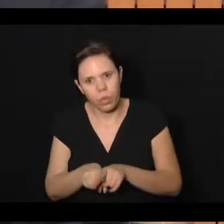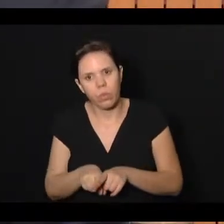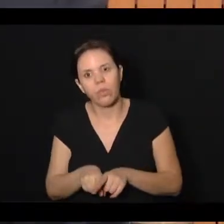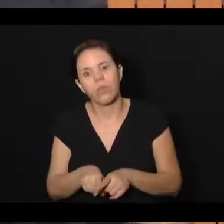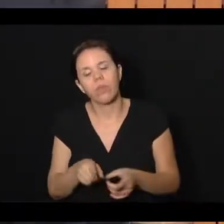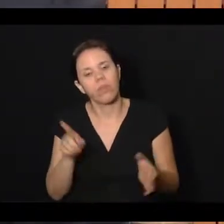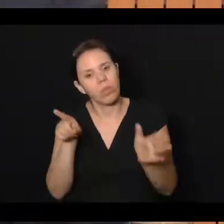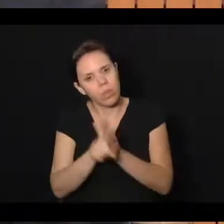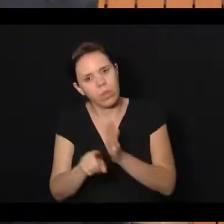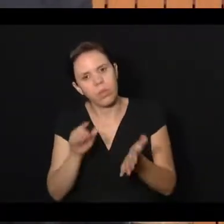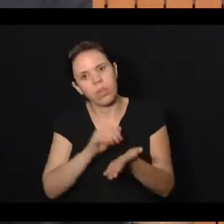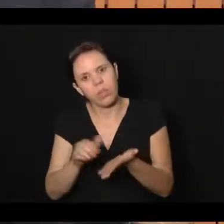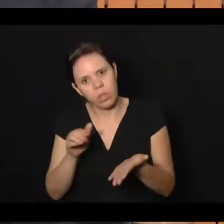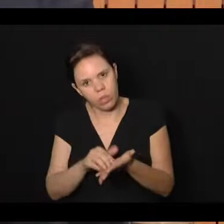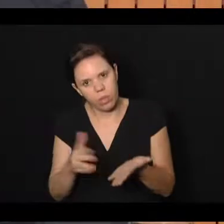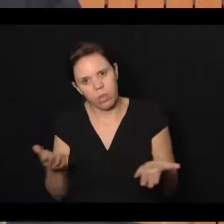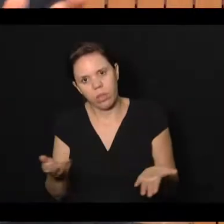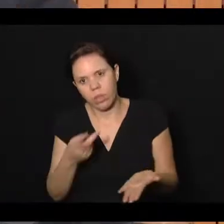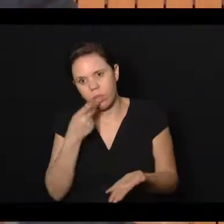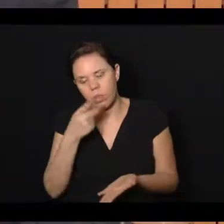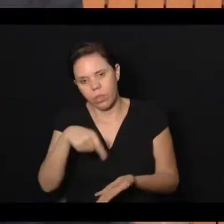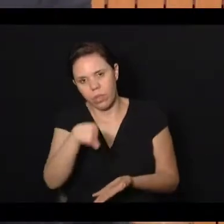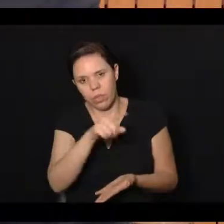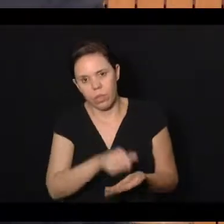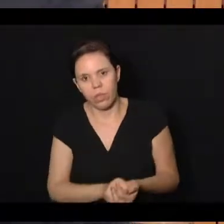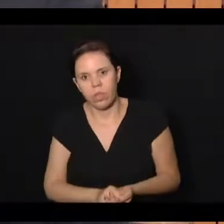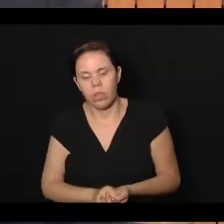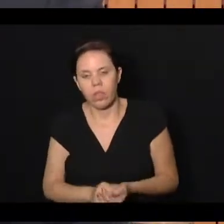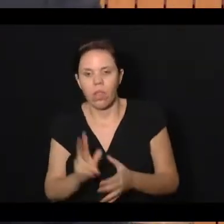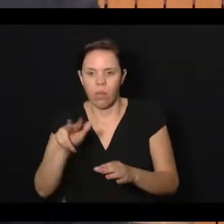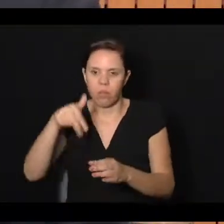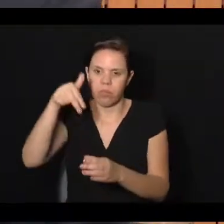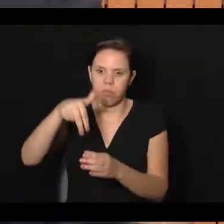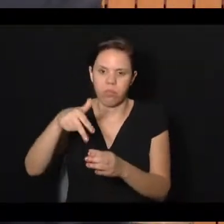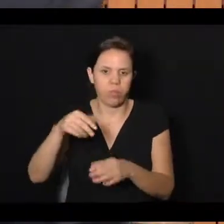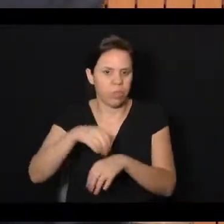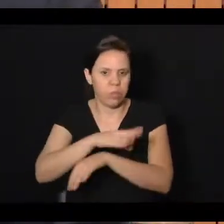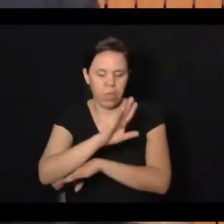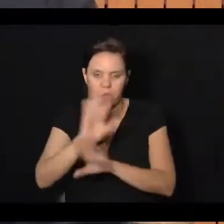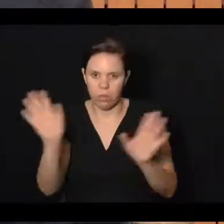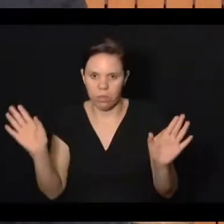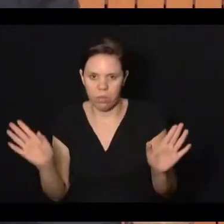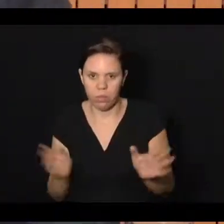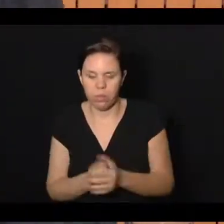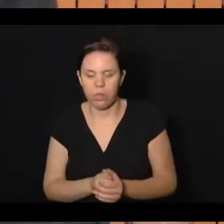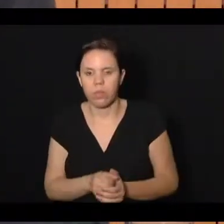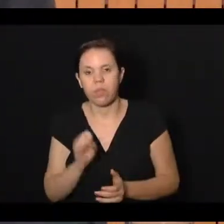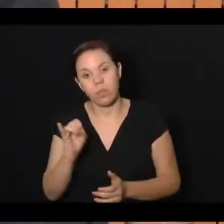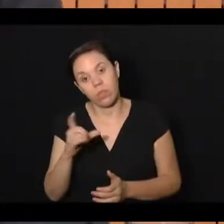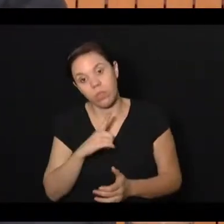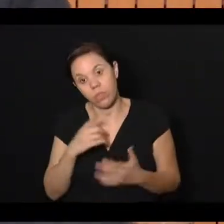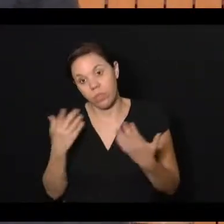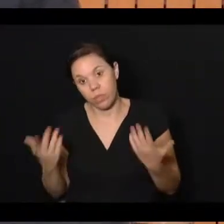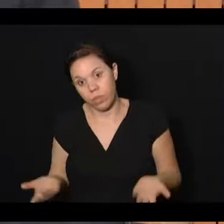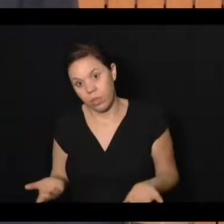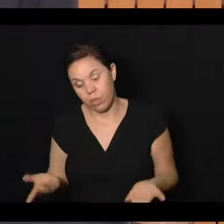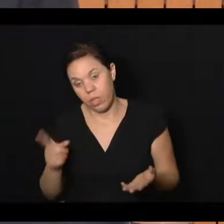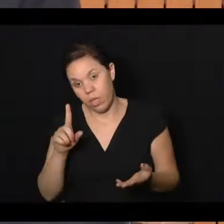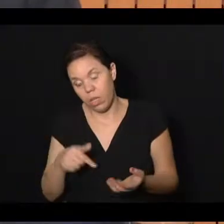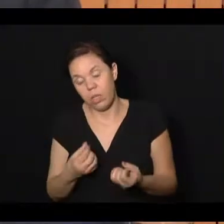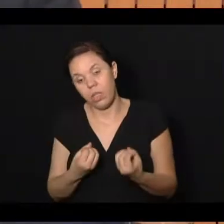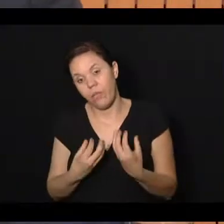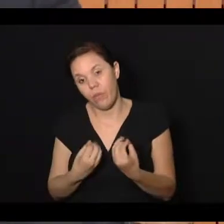eo coloco e eu coloco informações na tribuna aqui passa se por ventura tiver informações